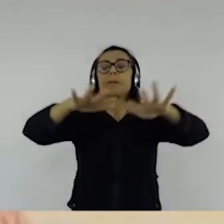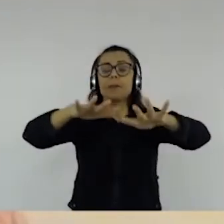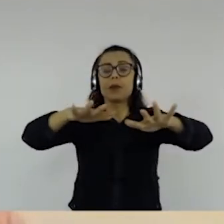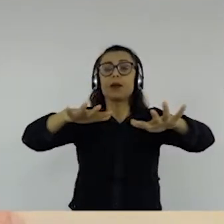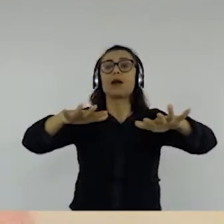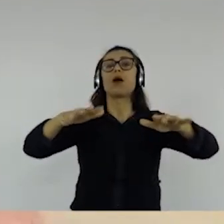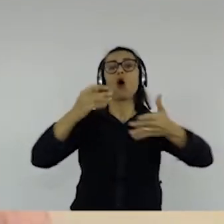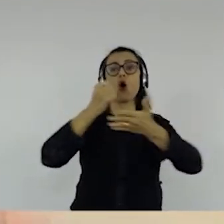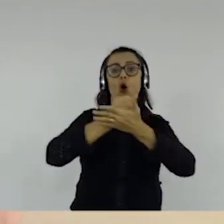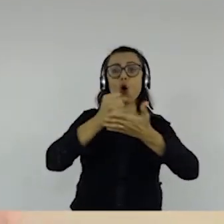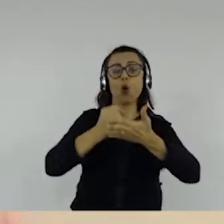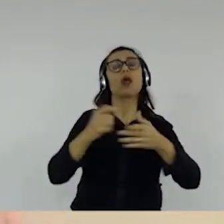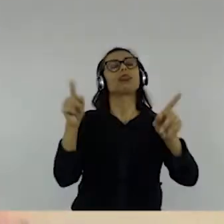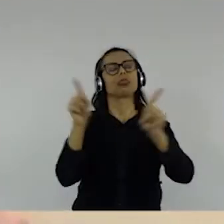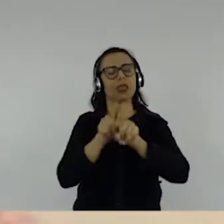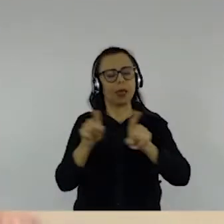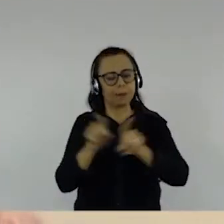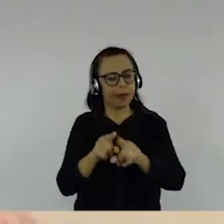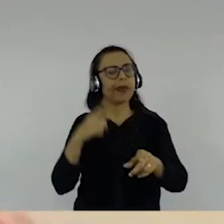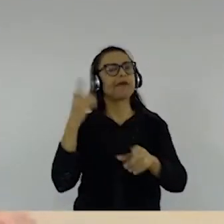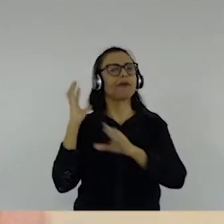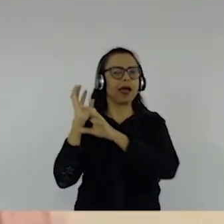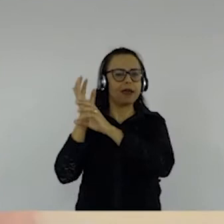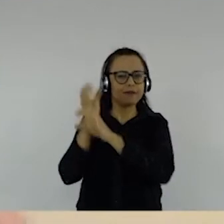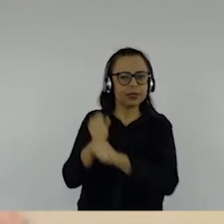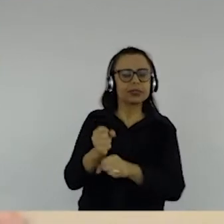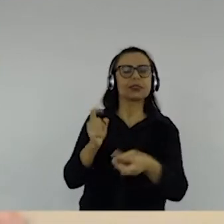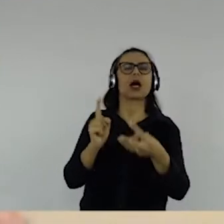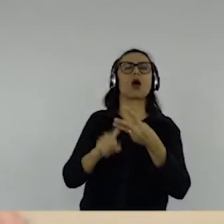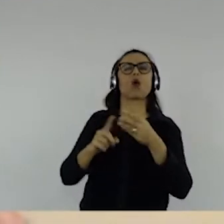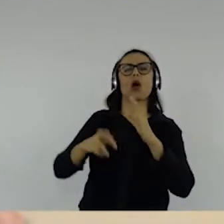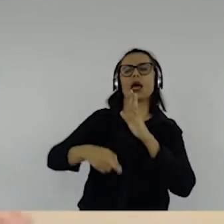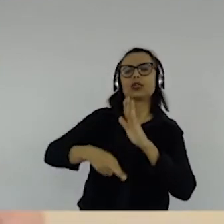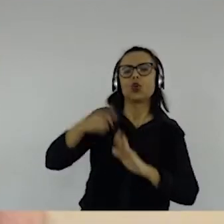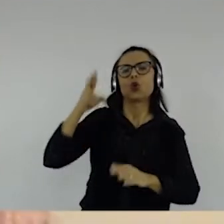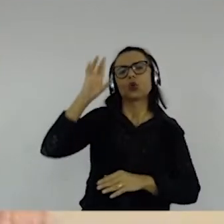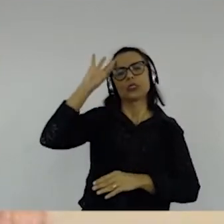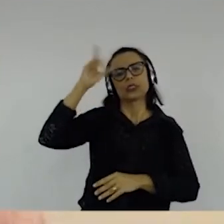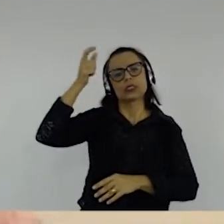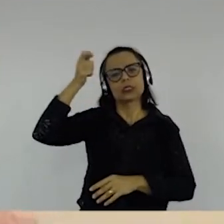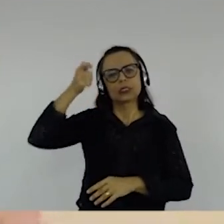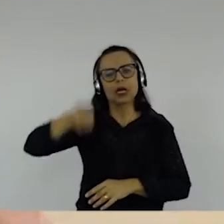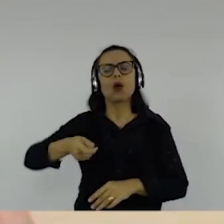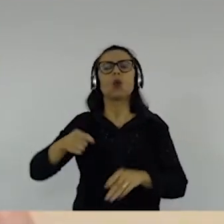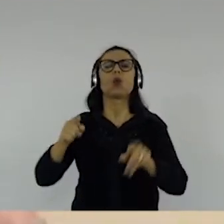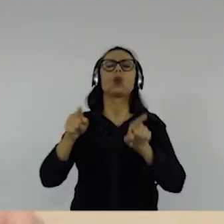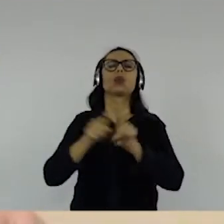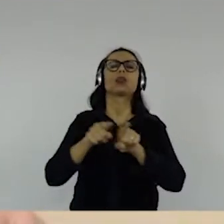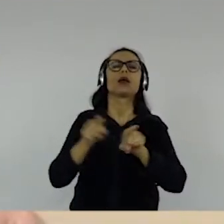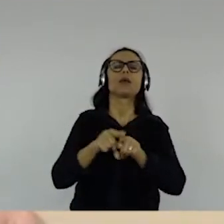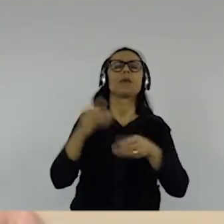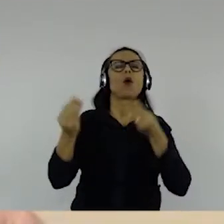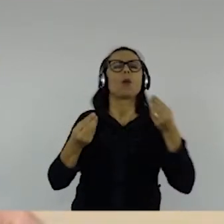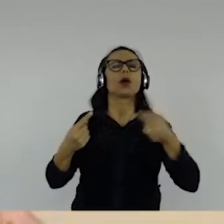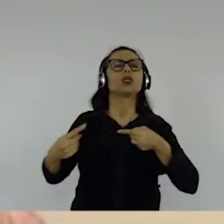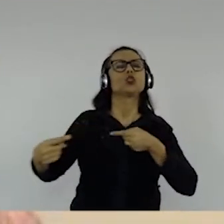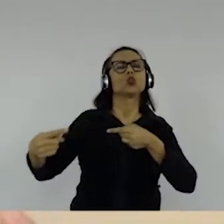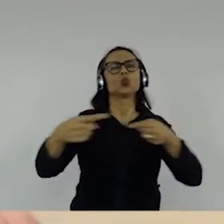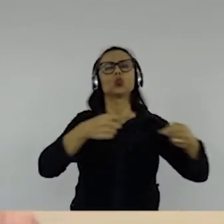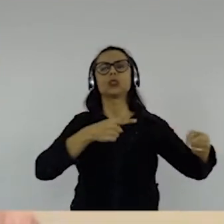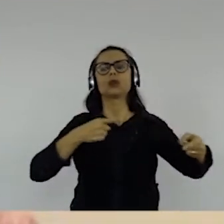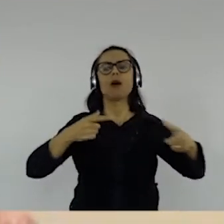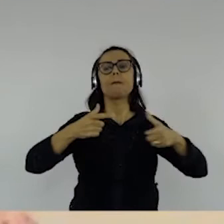mais ampla de revisão e de resolução e, consequentemente, se terá um espaço maior para discutirmos aí